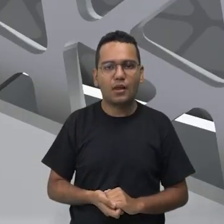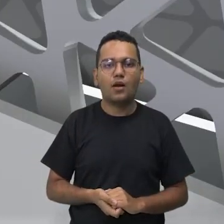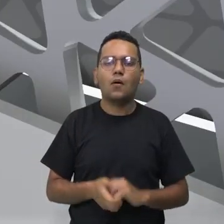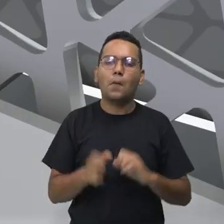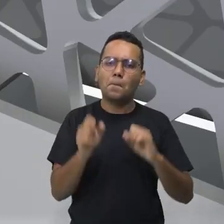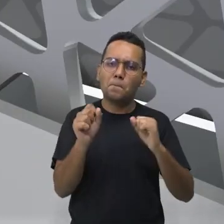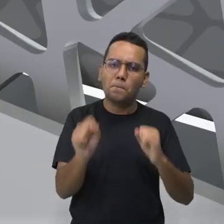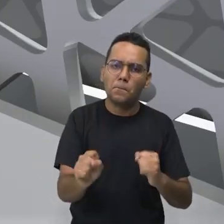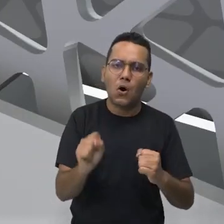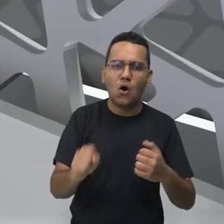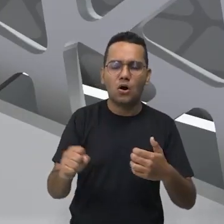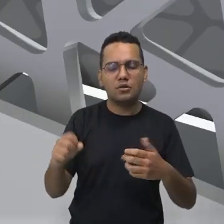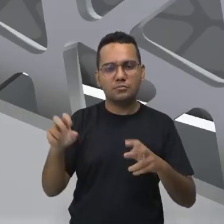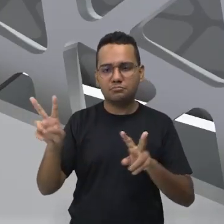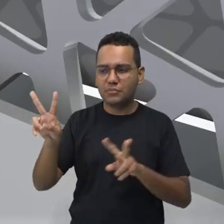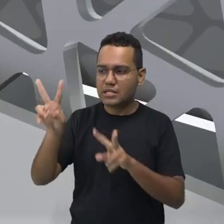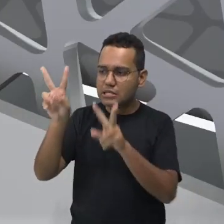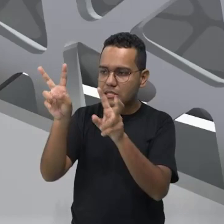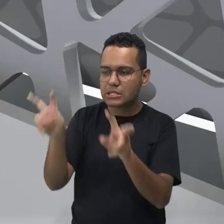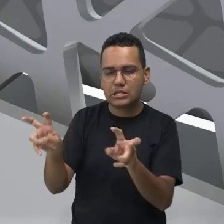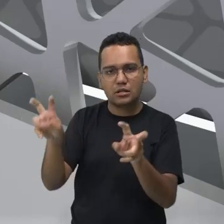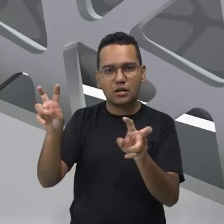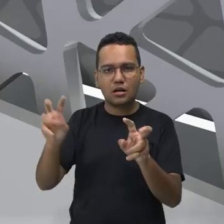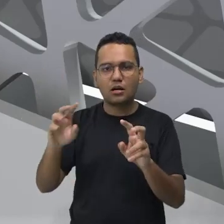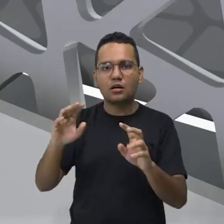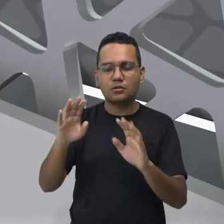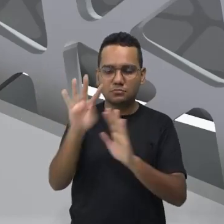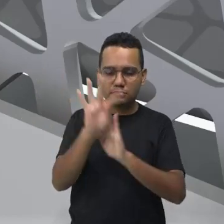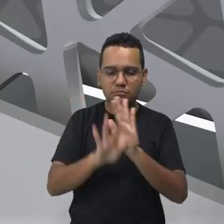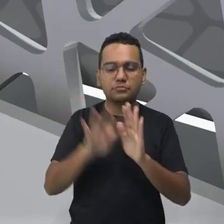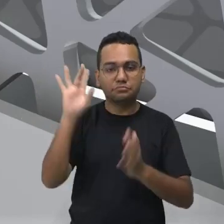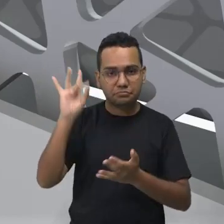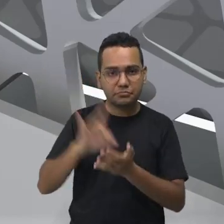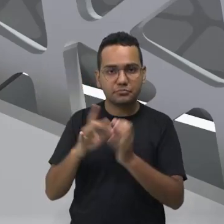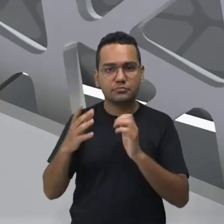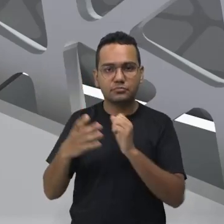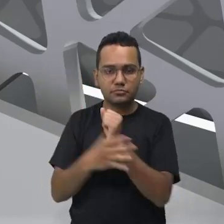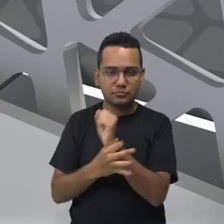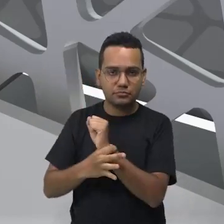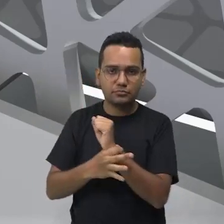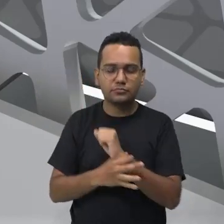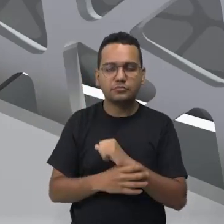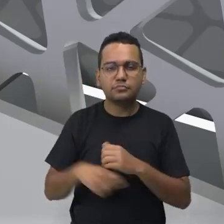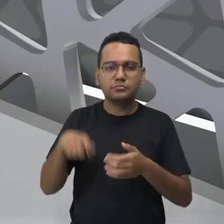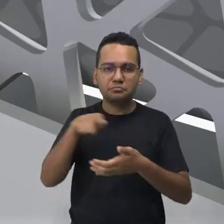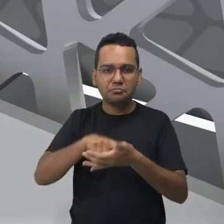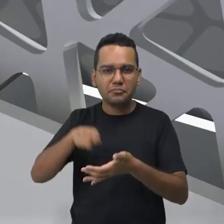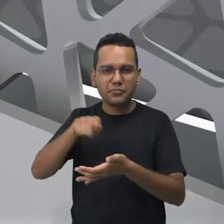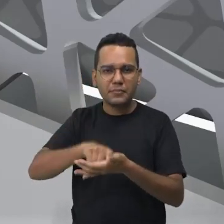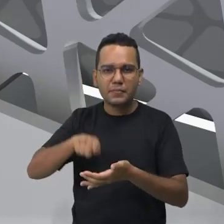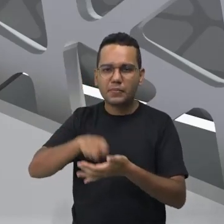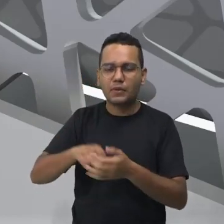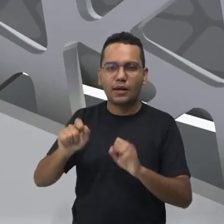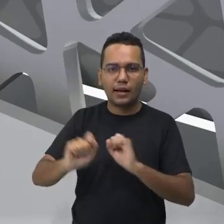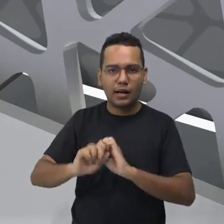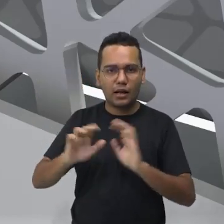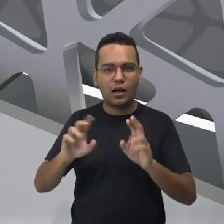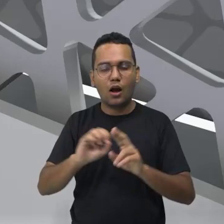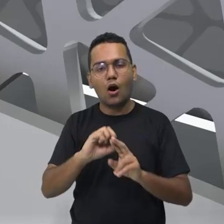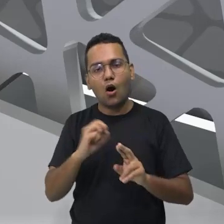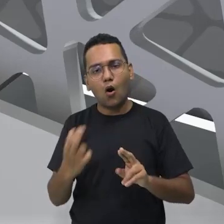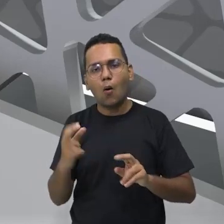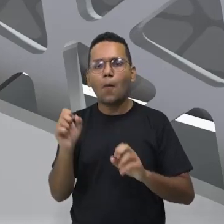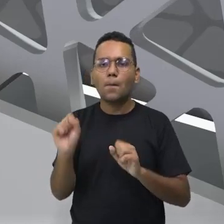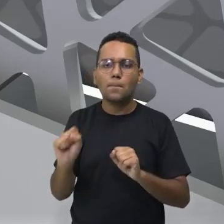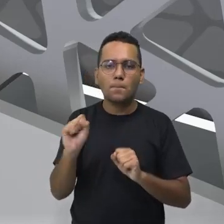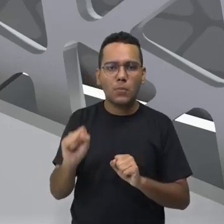fazer as citações ao texto original, colocando aquilo que foi escrito lá de forma literal ou